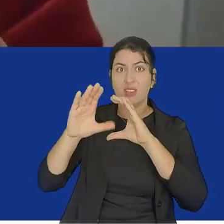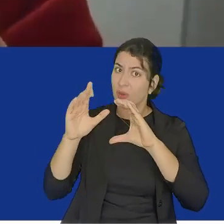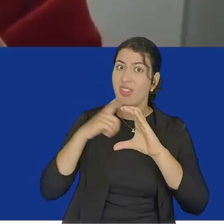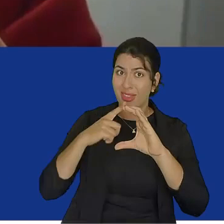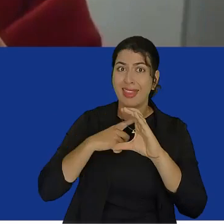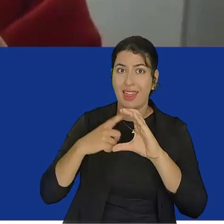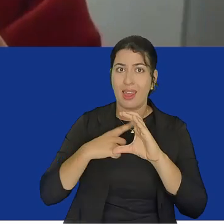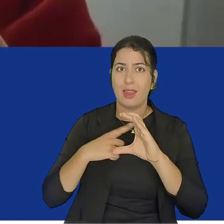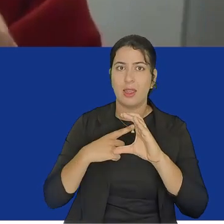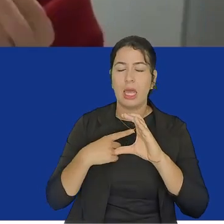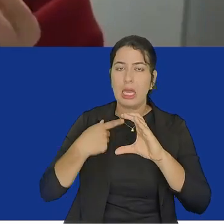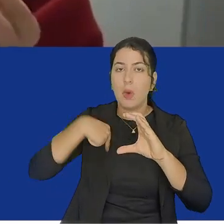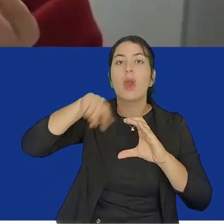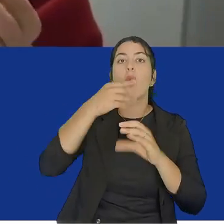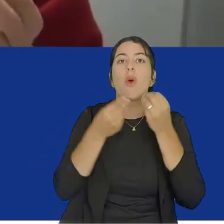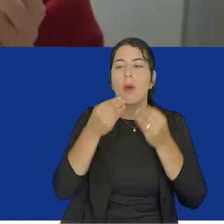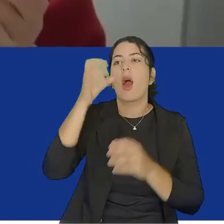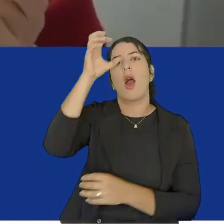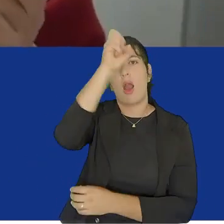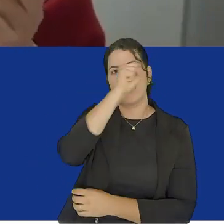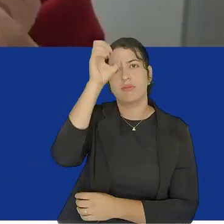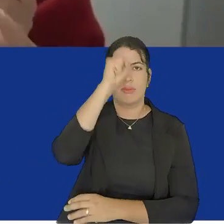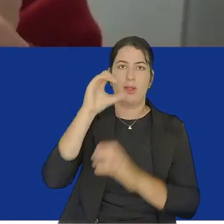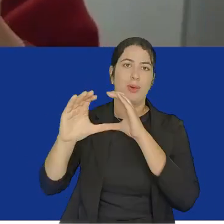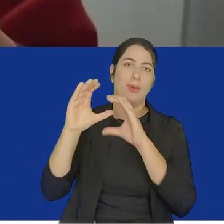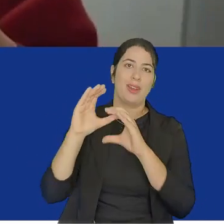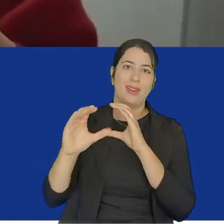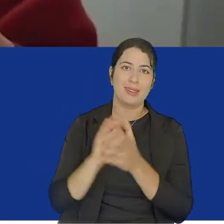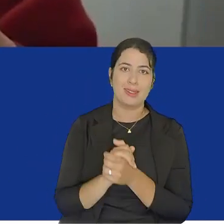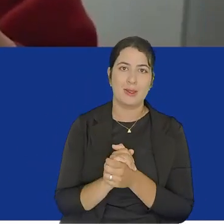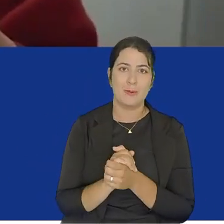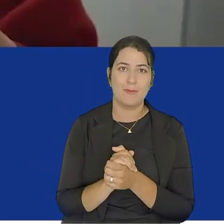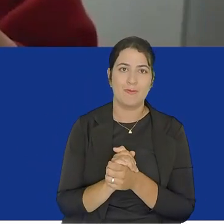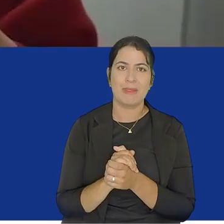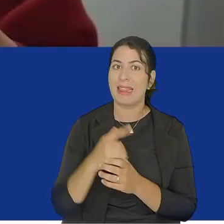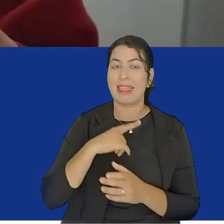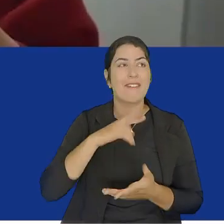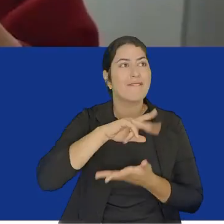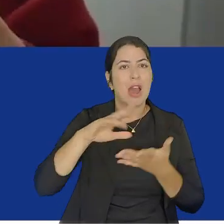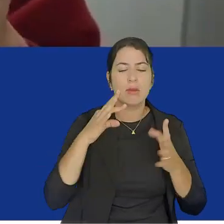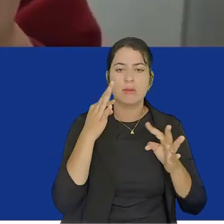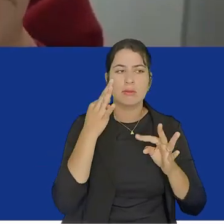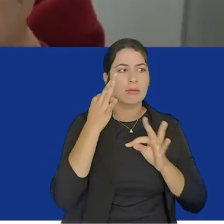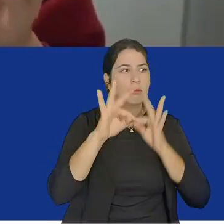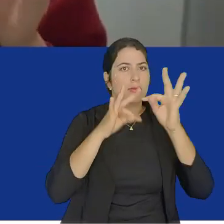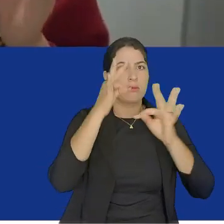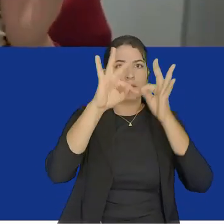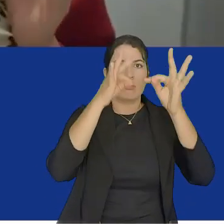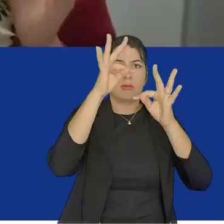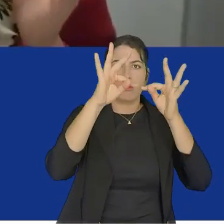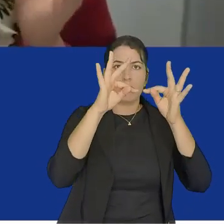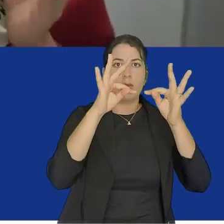outras formas de convivência que eu costumo chamar que são novas tecnologias de convivência, que eu chamo que